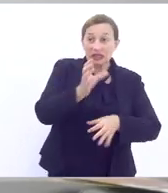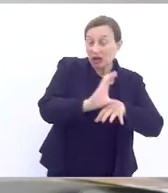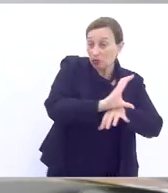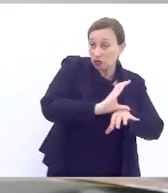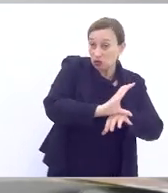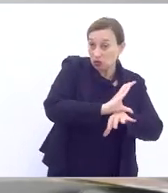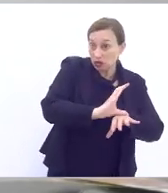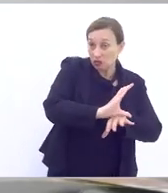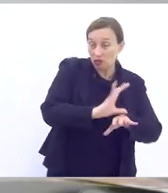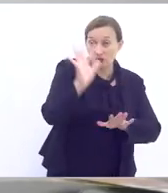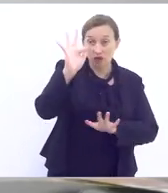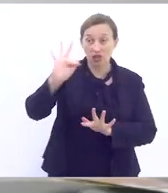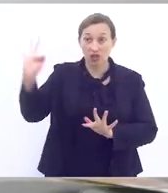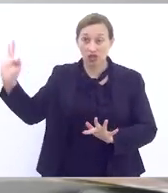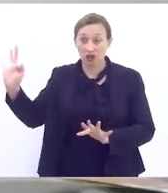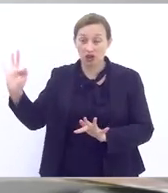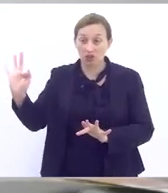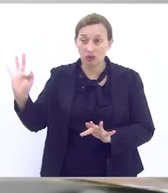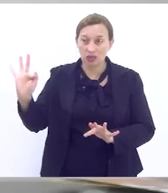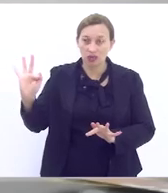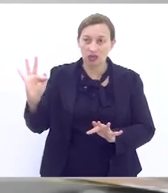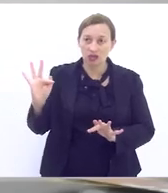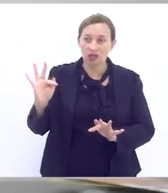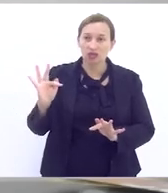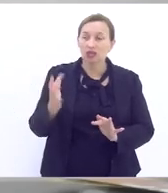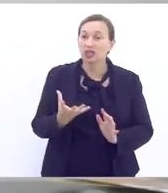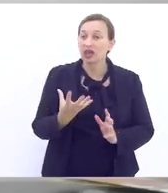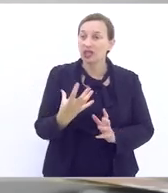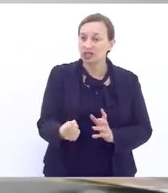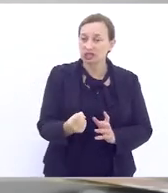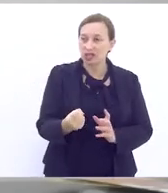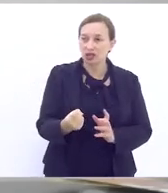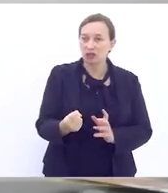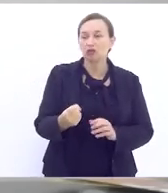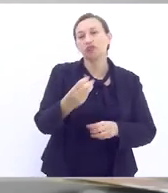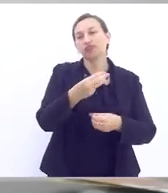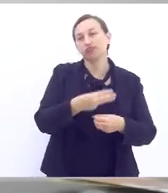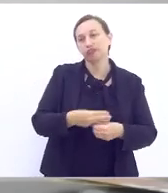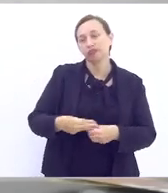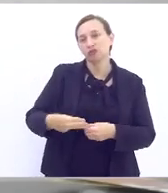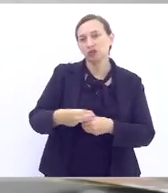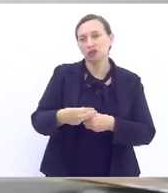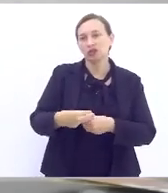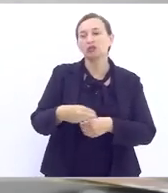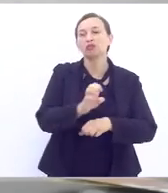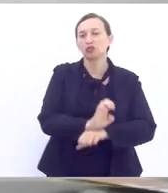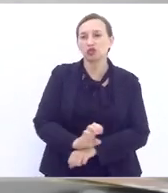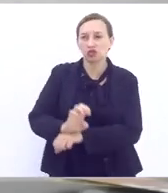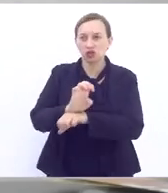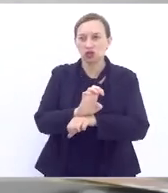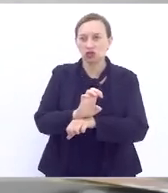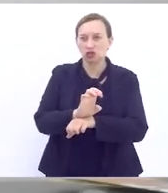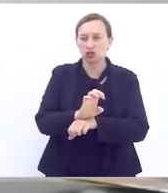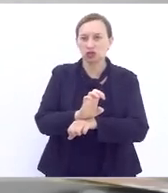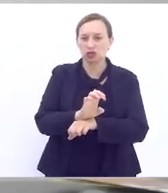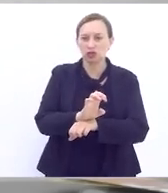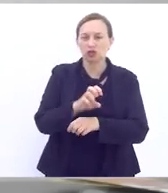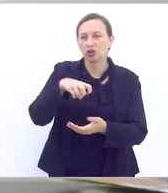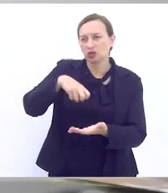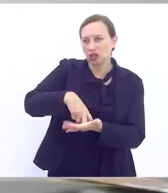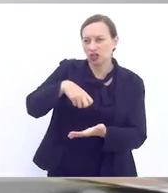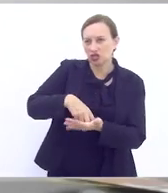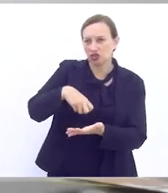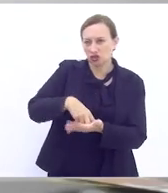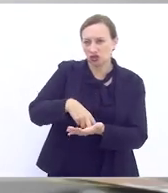Federal vai ter que ser adotado por estados e municípios e as punições para o funcionário público são